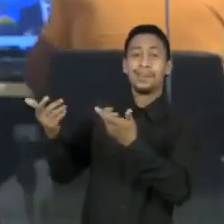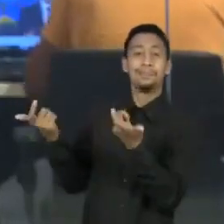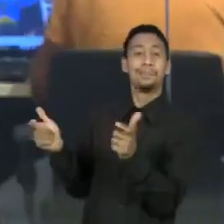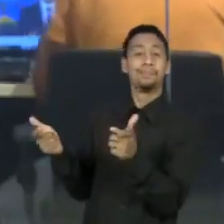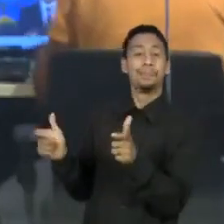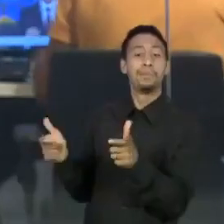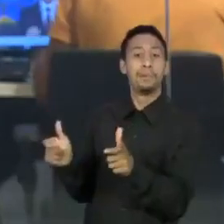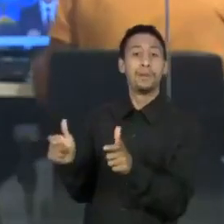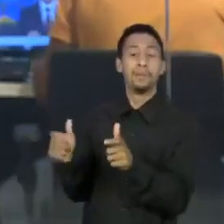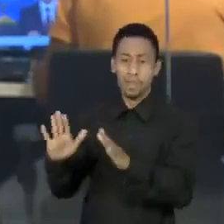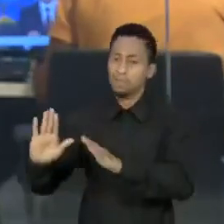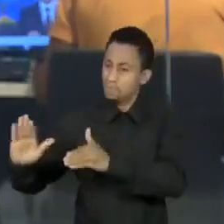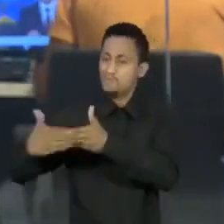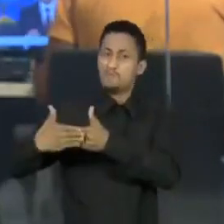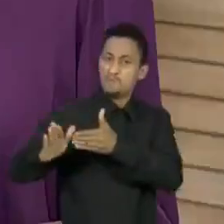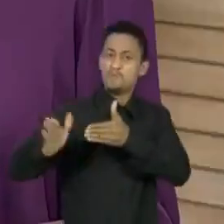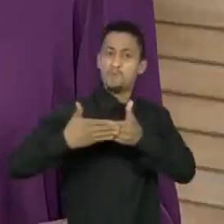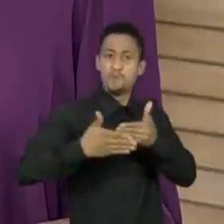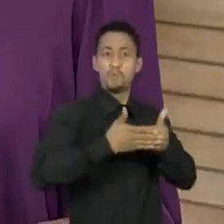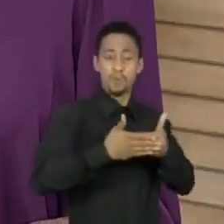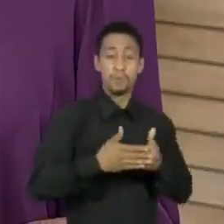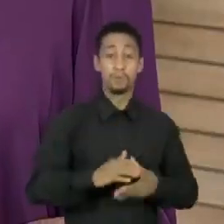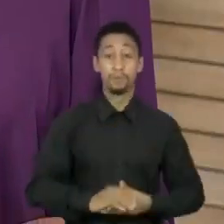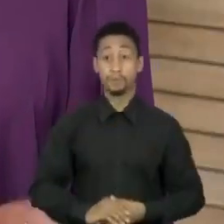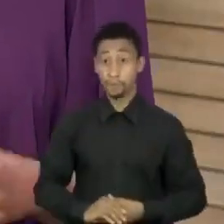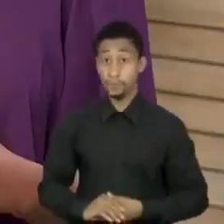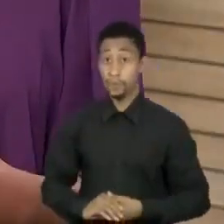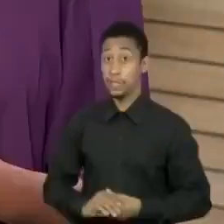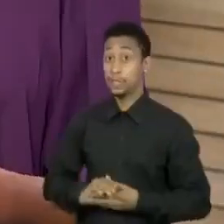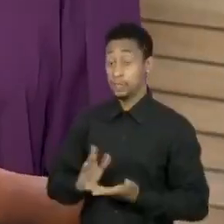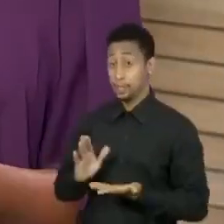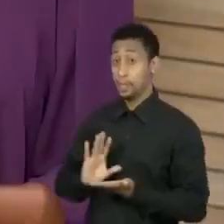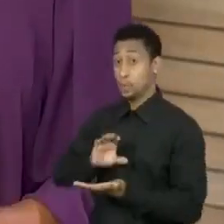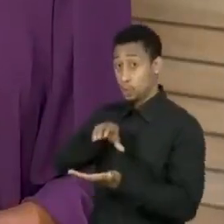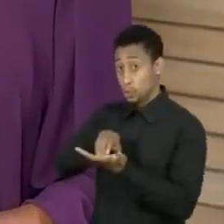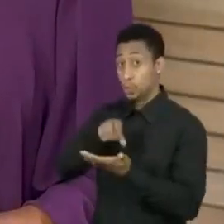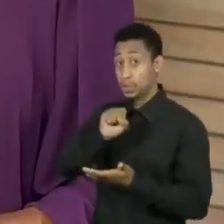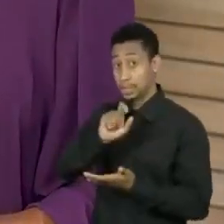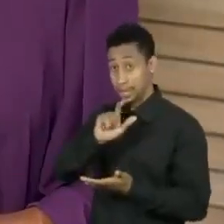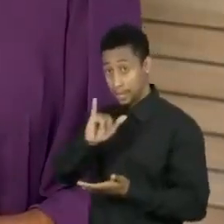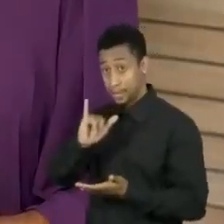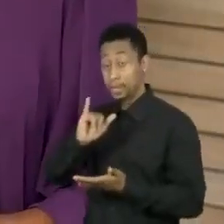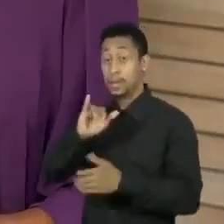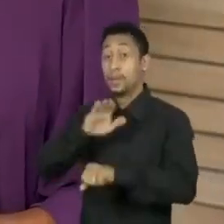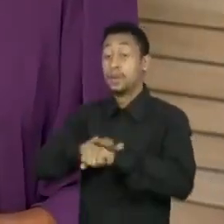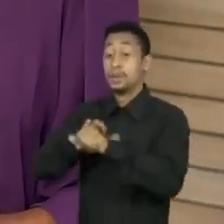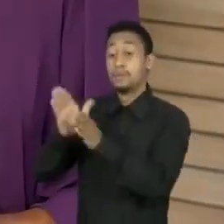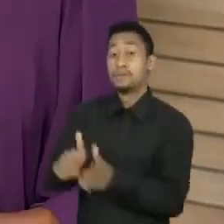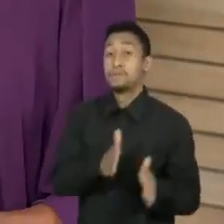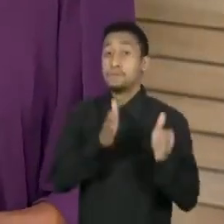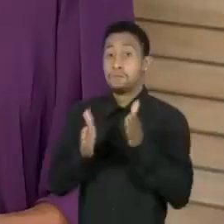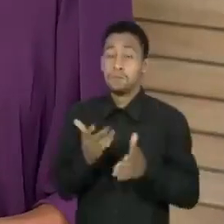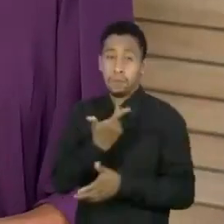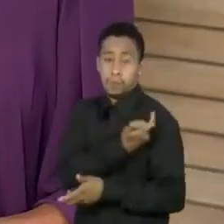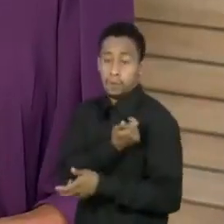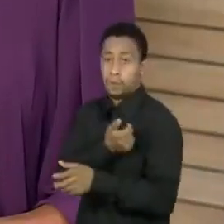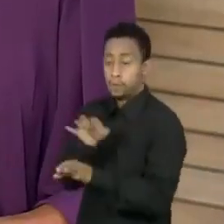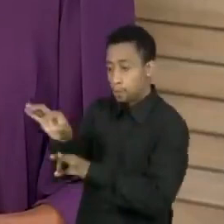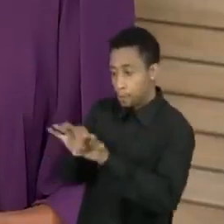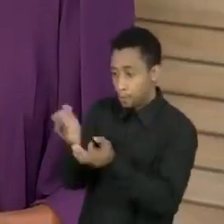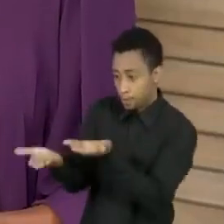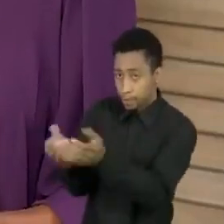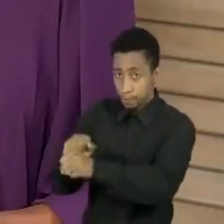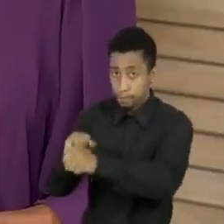impor bloqueios e outras restrições. E o Instituto Serum, fabricante de vacinas contra a Covid-19, disse que